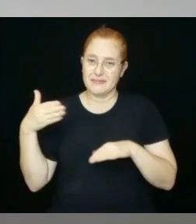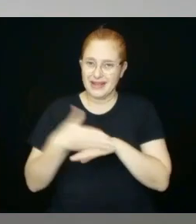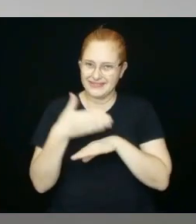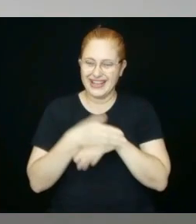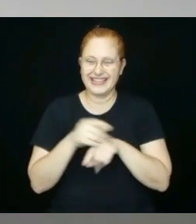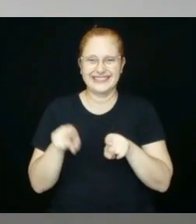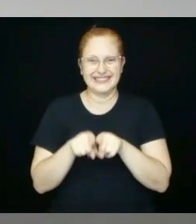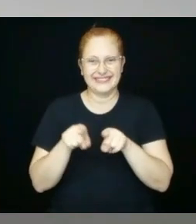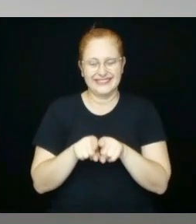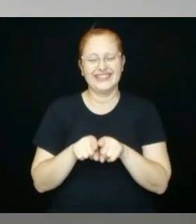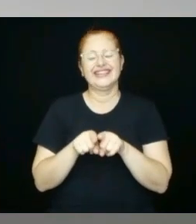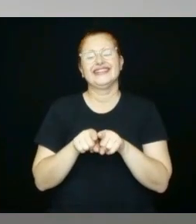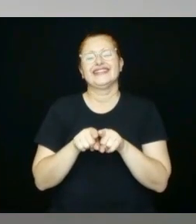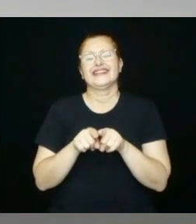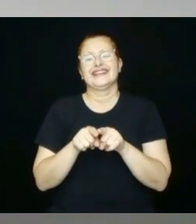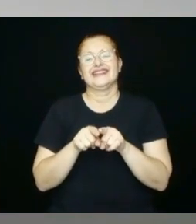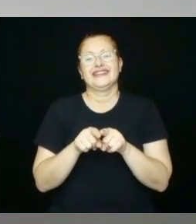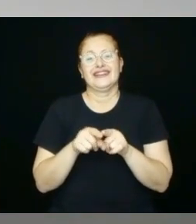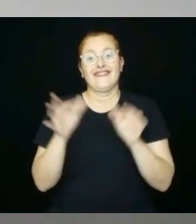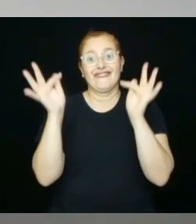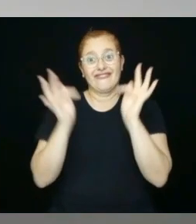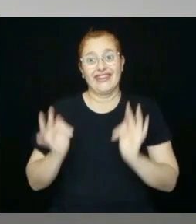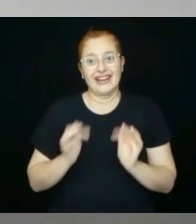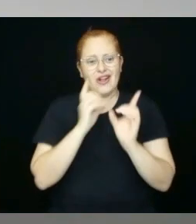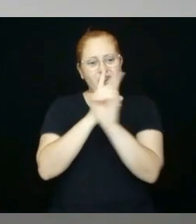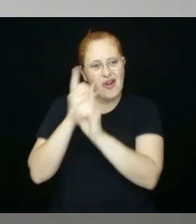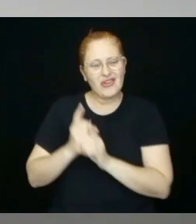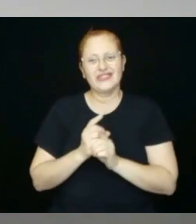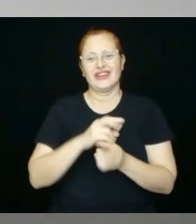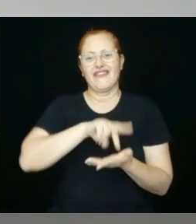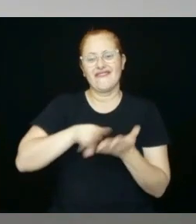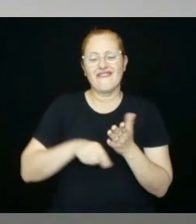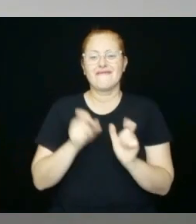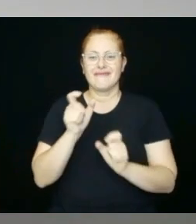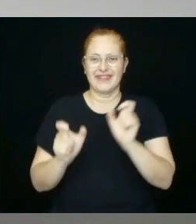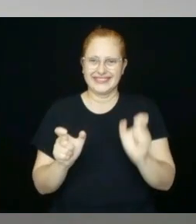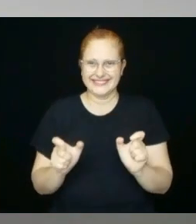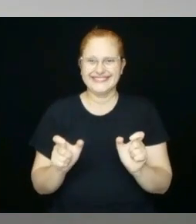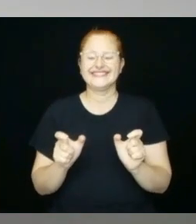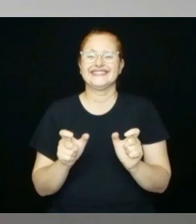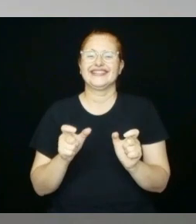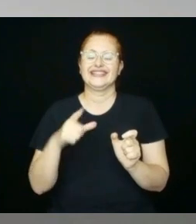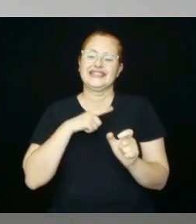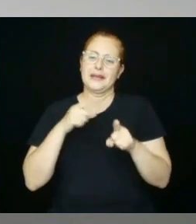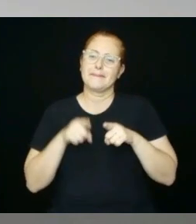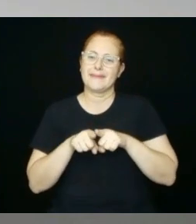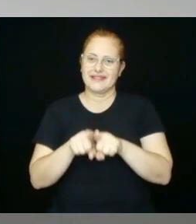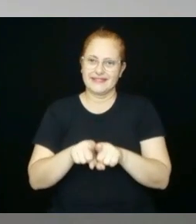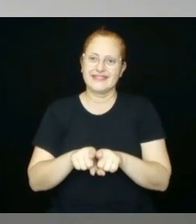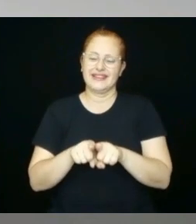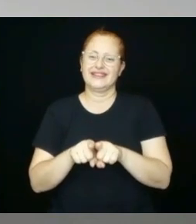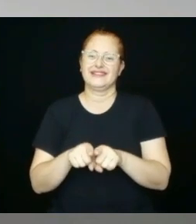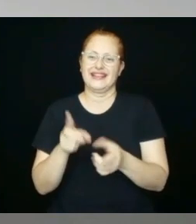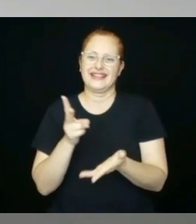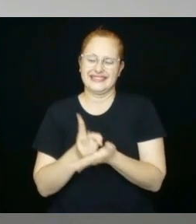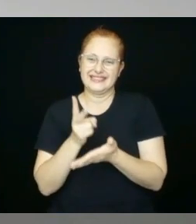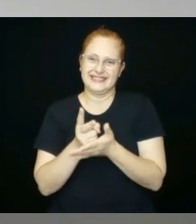Fiquei muito feliz de rever, assim, muita gente que eu não via, Luciano. Vocês dois, assim, são os parceiros, assim, estão em